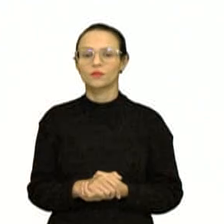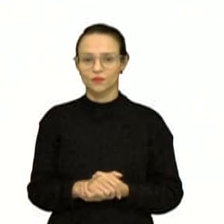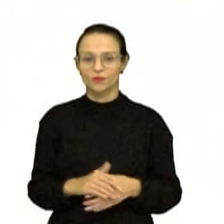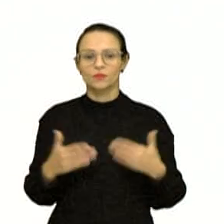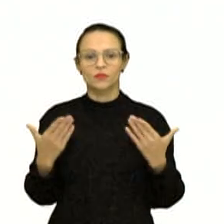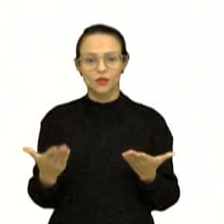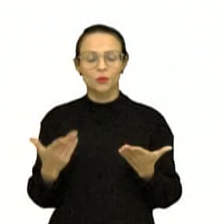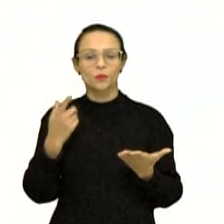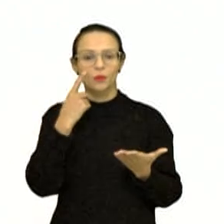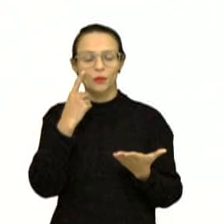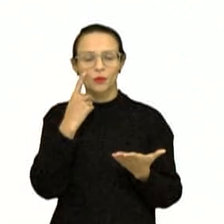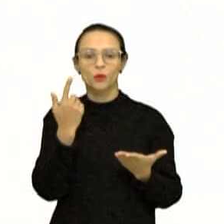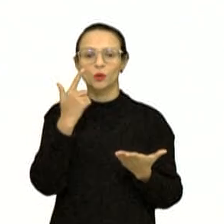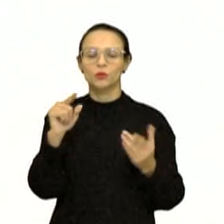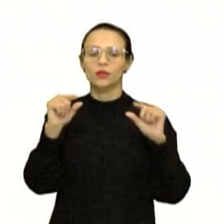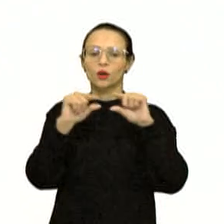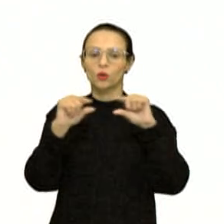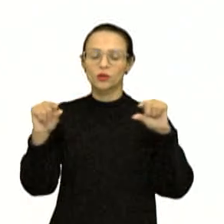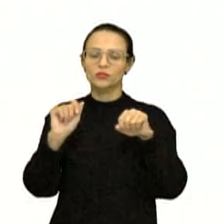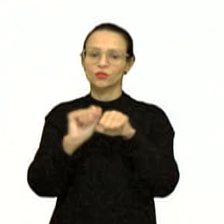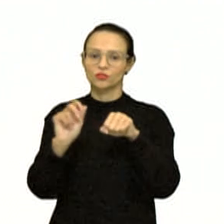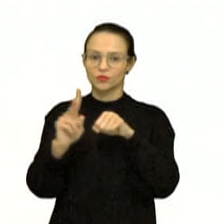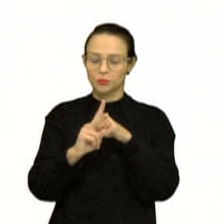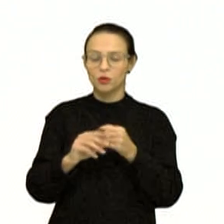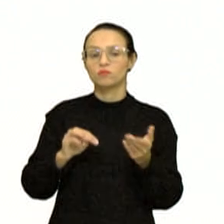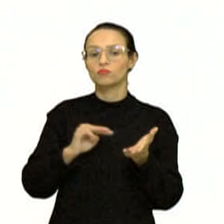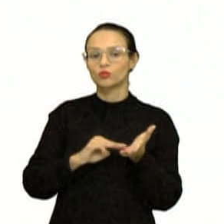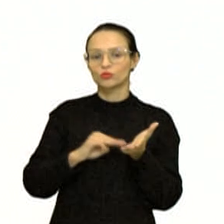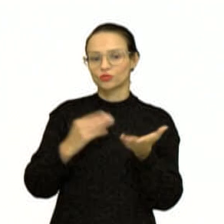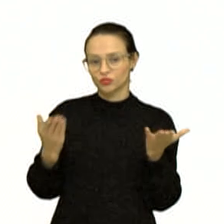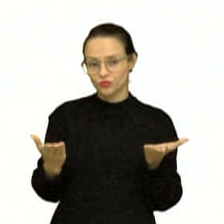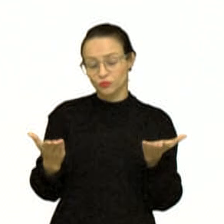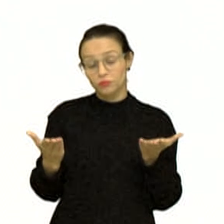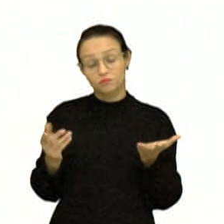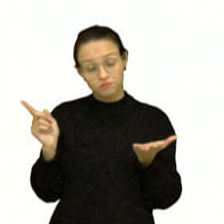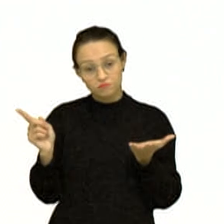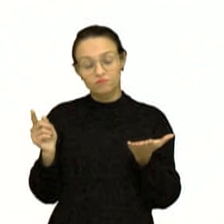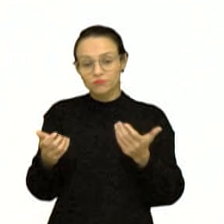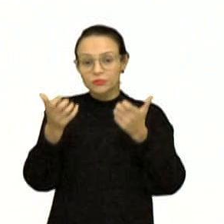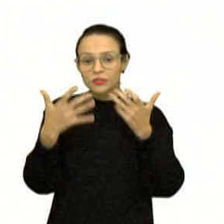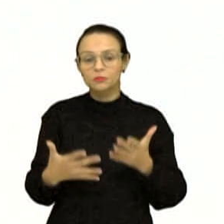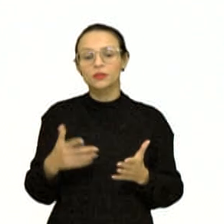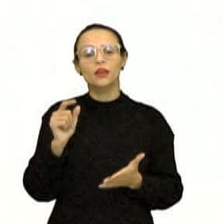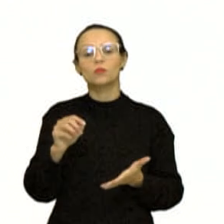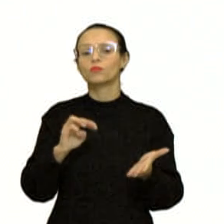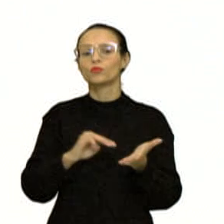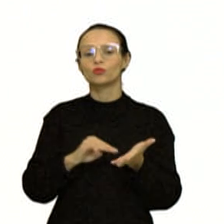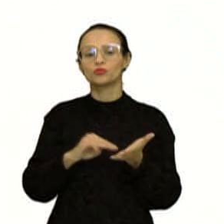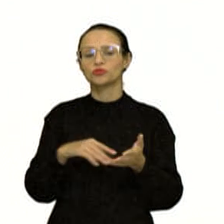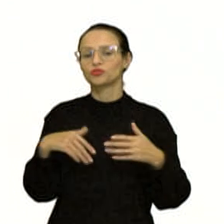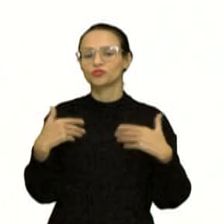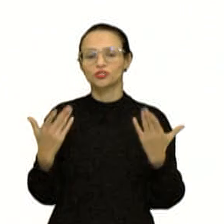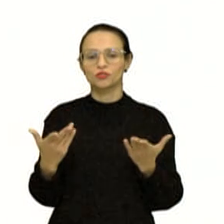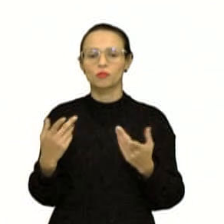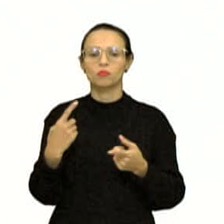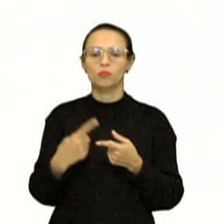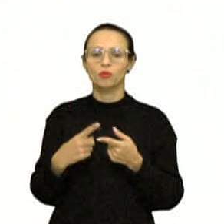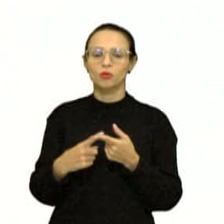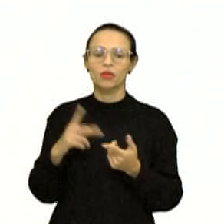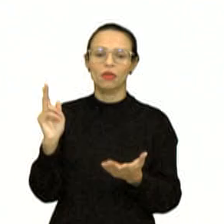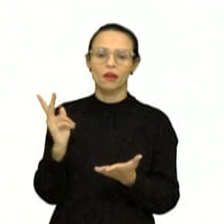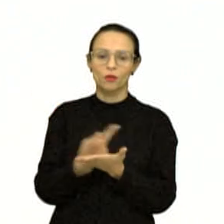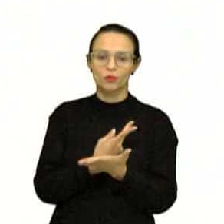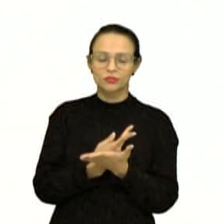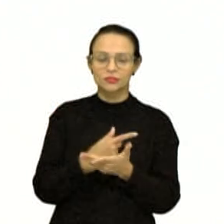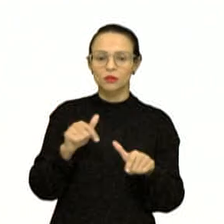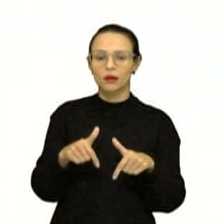Então, outra que veremos é a oração adverbial causal. Como o próprio nome diz, ela indica uma causa, um motivo que